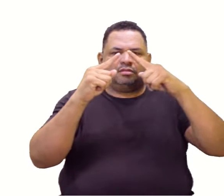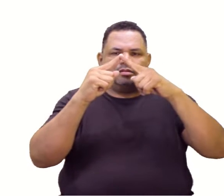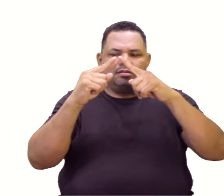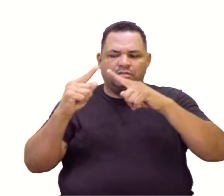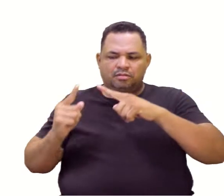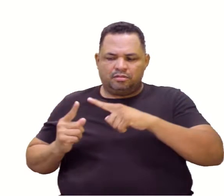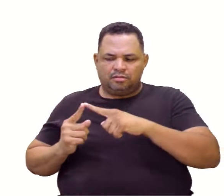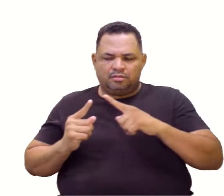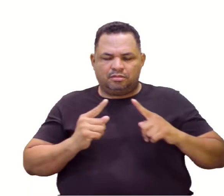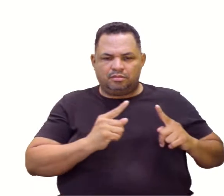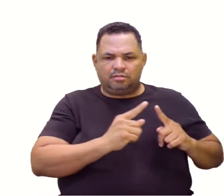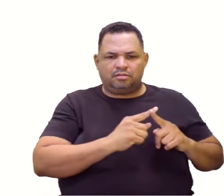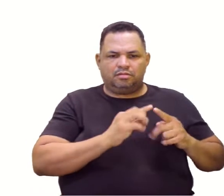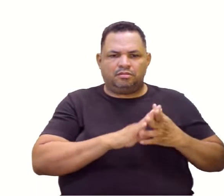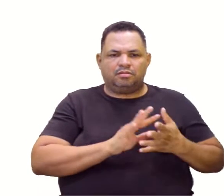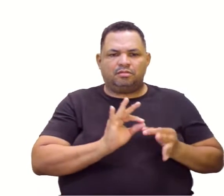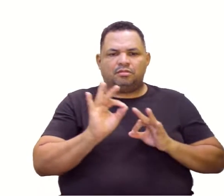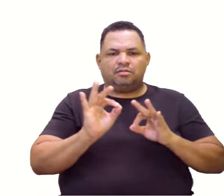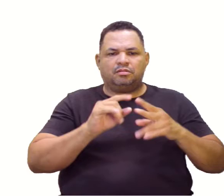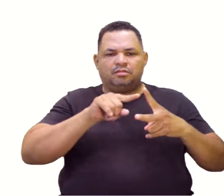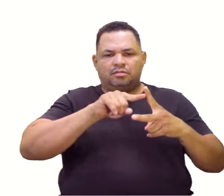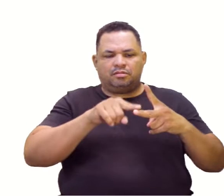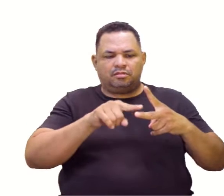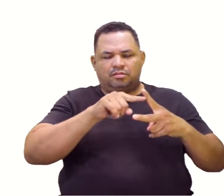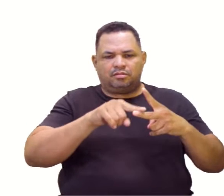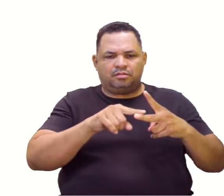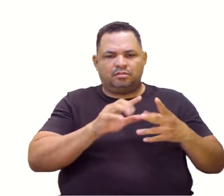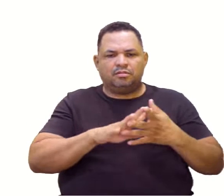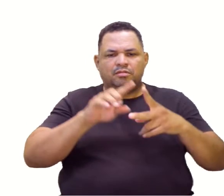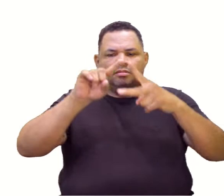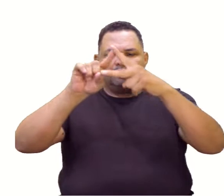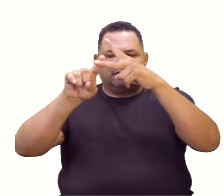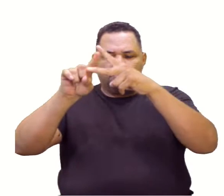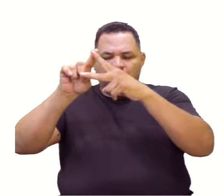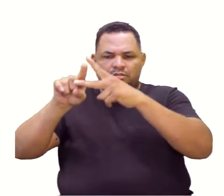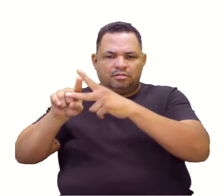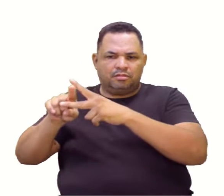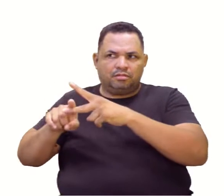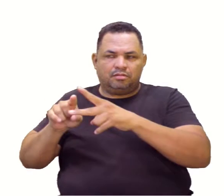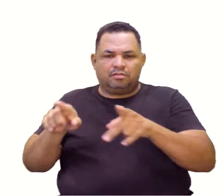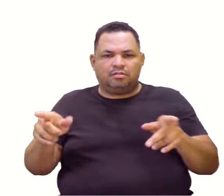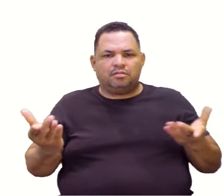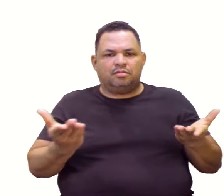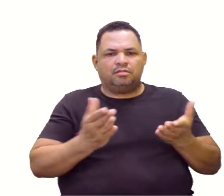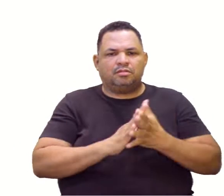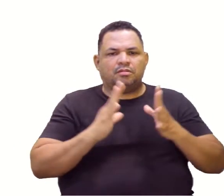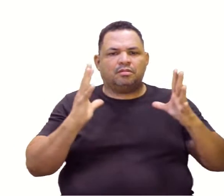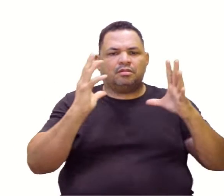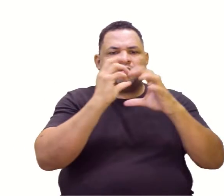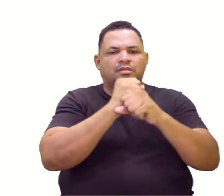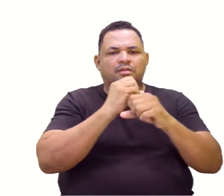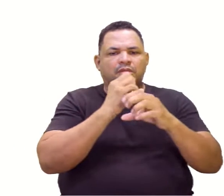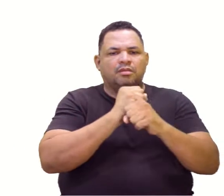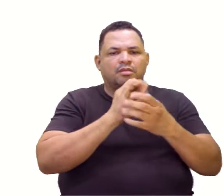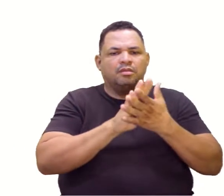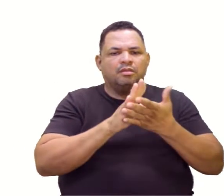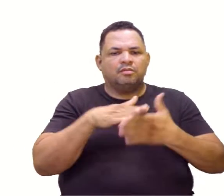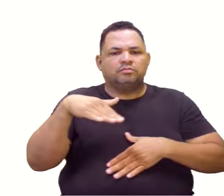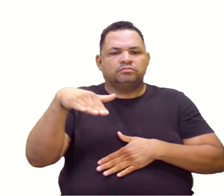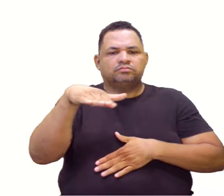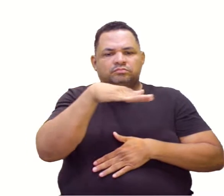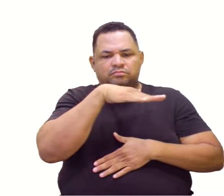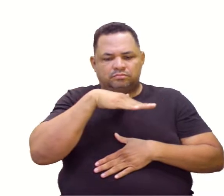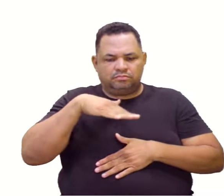3 vértices. Num polígono de 3 lados, 3 ângulos e 3 vértices, a soma das